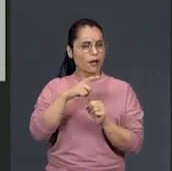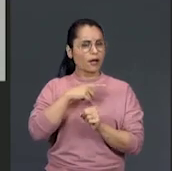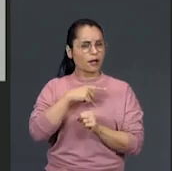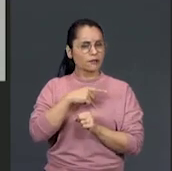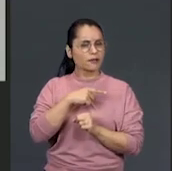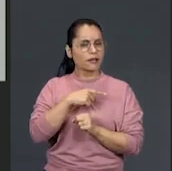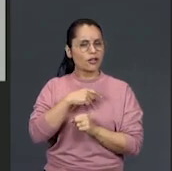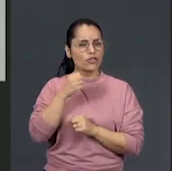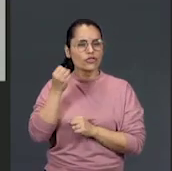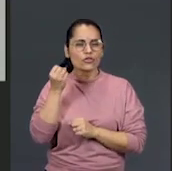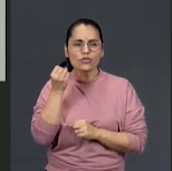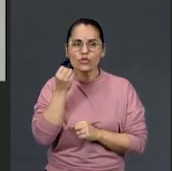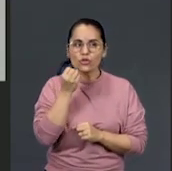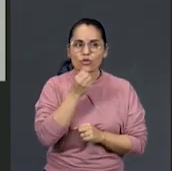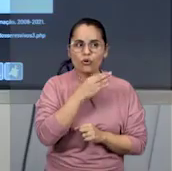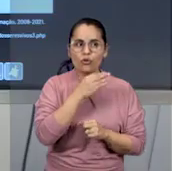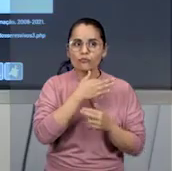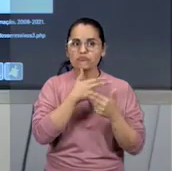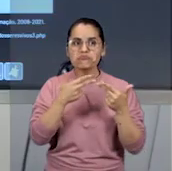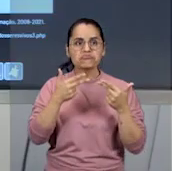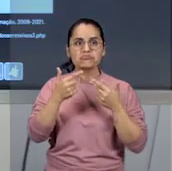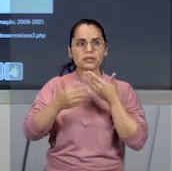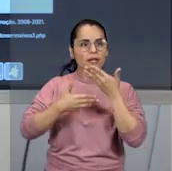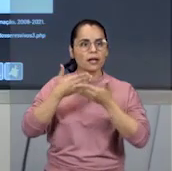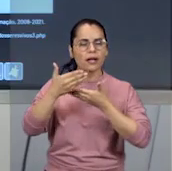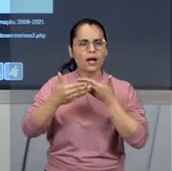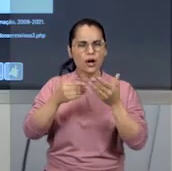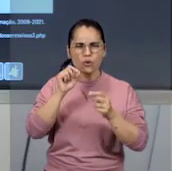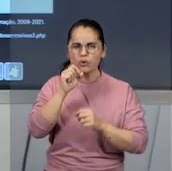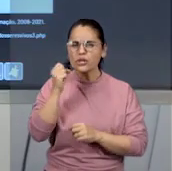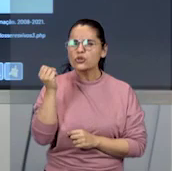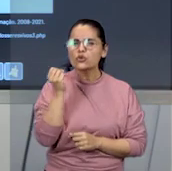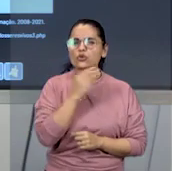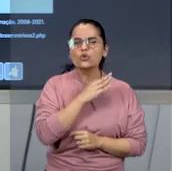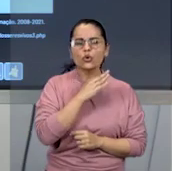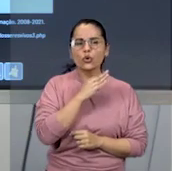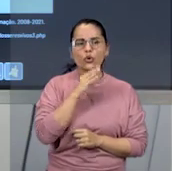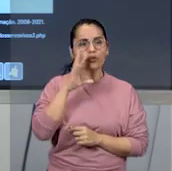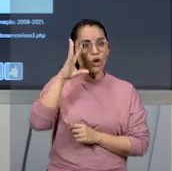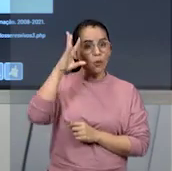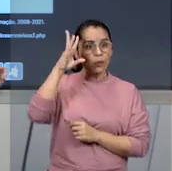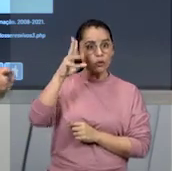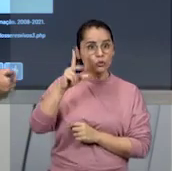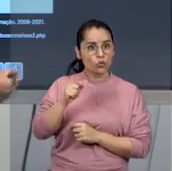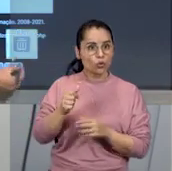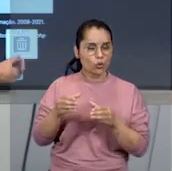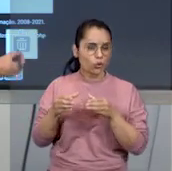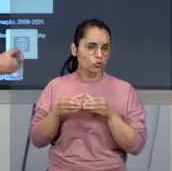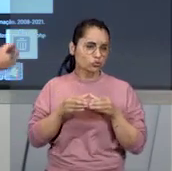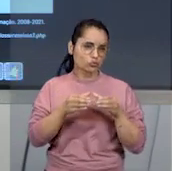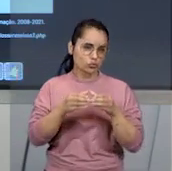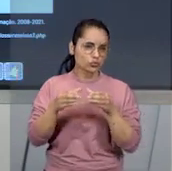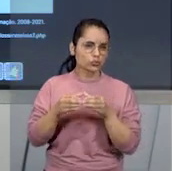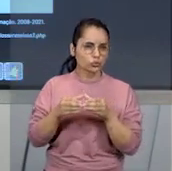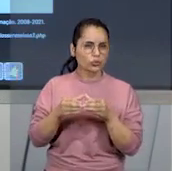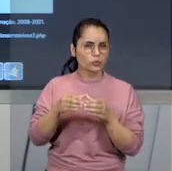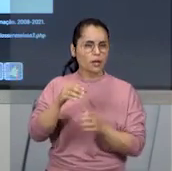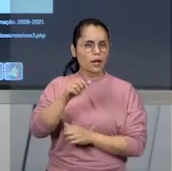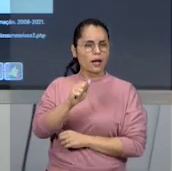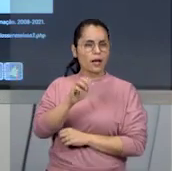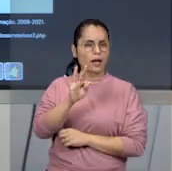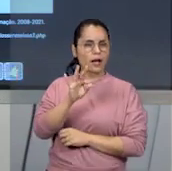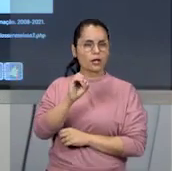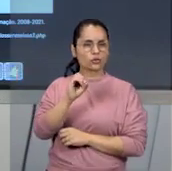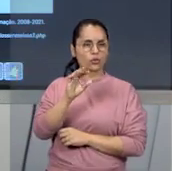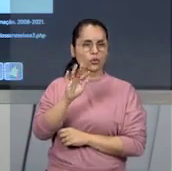uma novidade evolutiva. O que é novo para todo esse grupo, né? Que eu chamo de